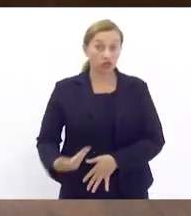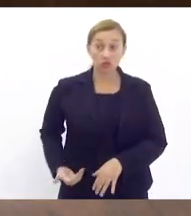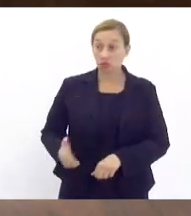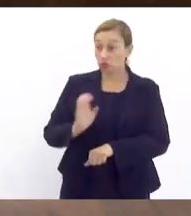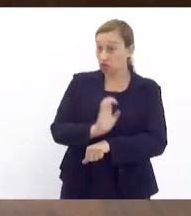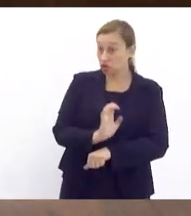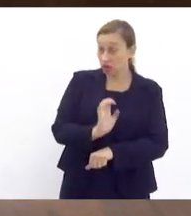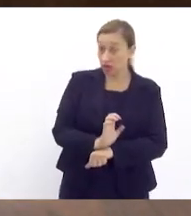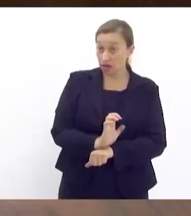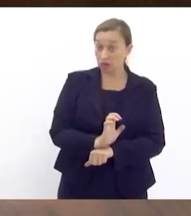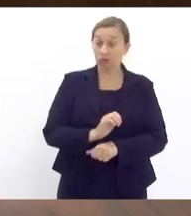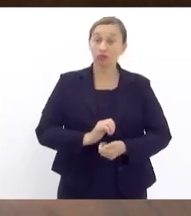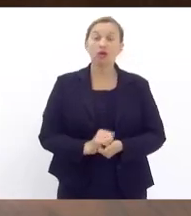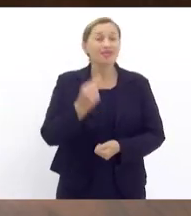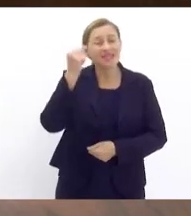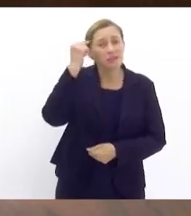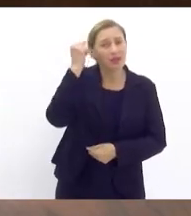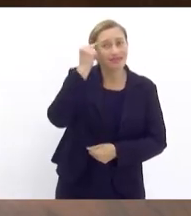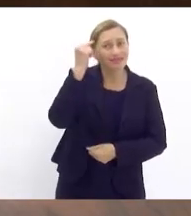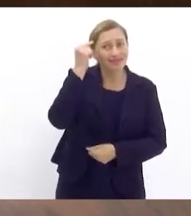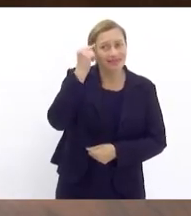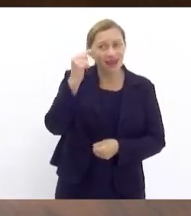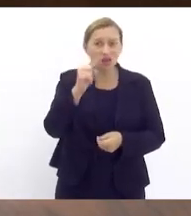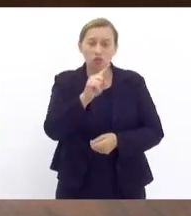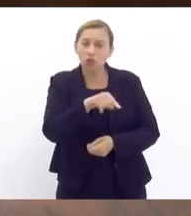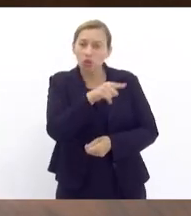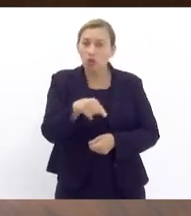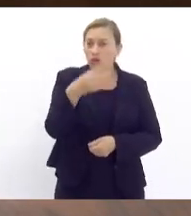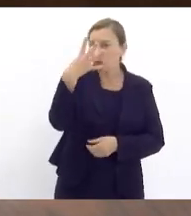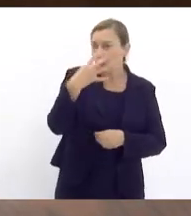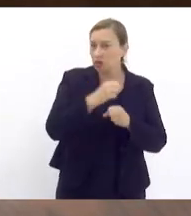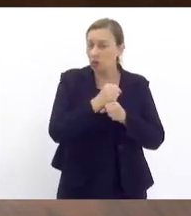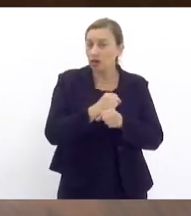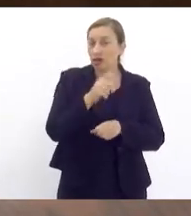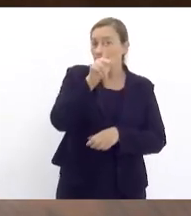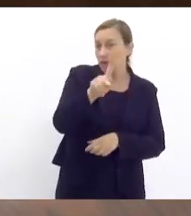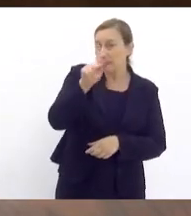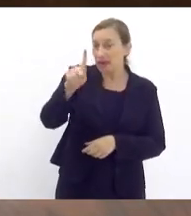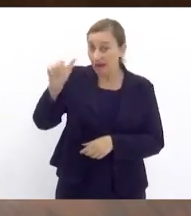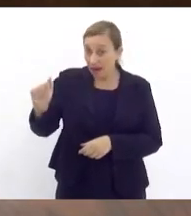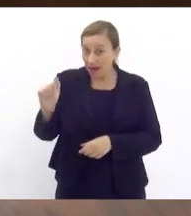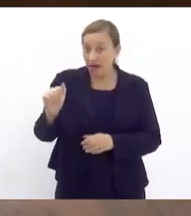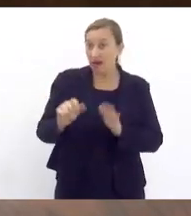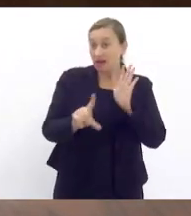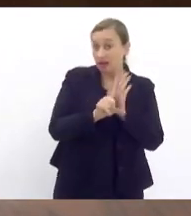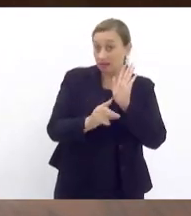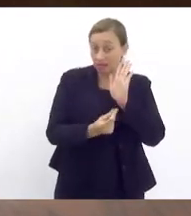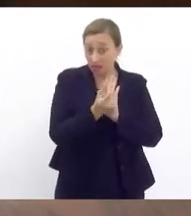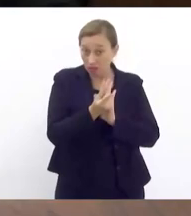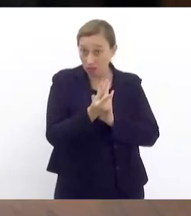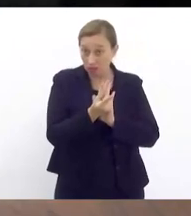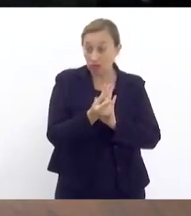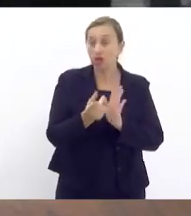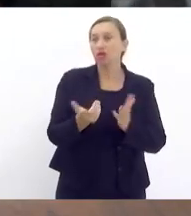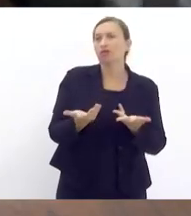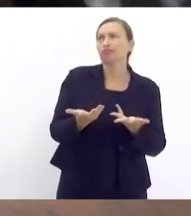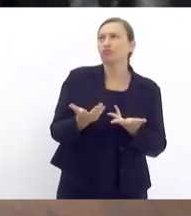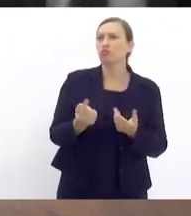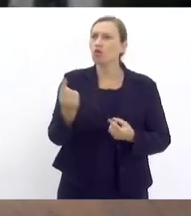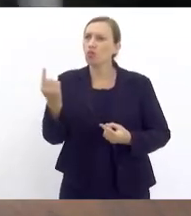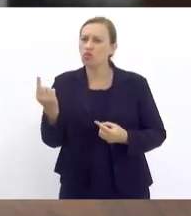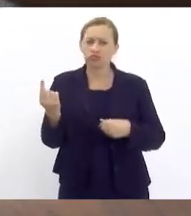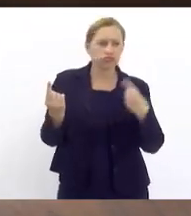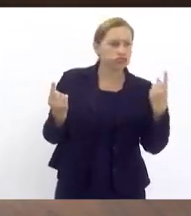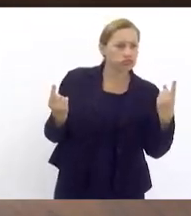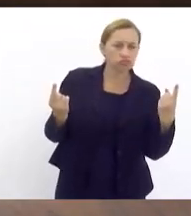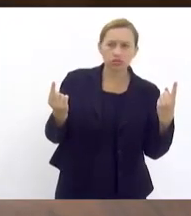com a ajuda do Parlamento de pensar um recorte de quatro anos tá aí o PPA LDO e Alô tudo bem uma coisa não se sobrepõe